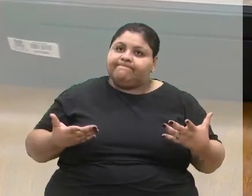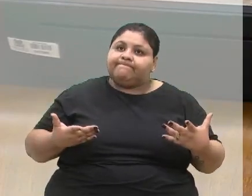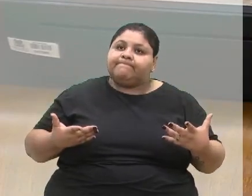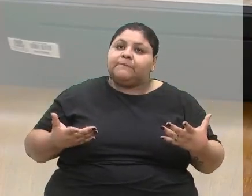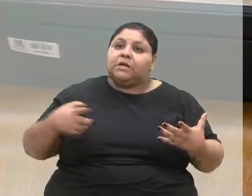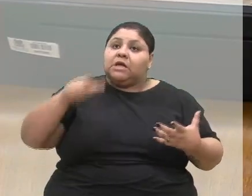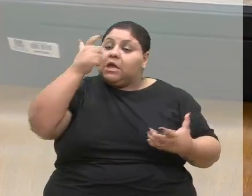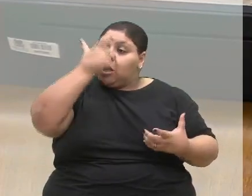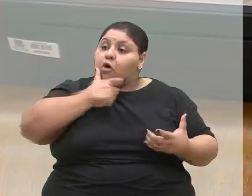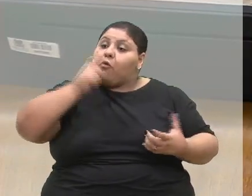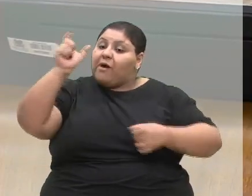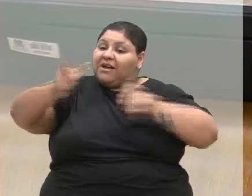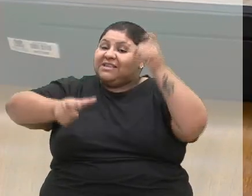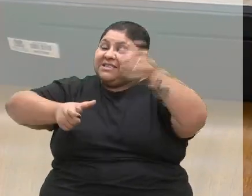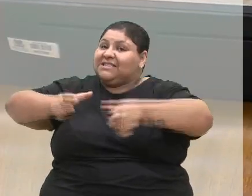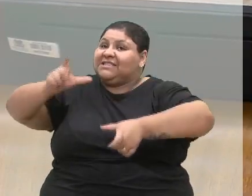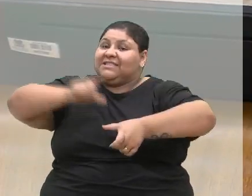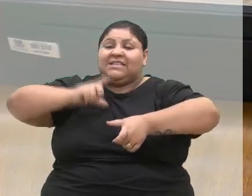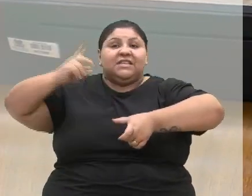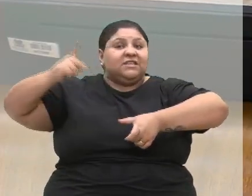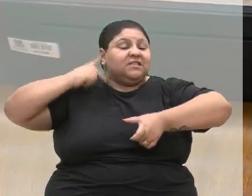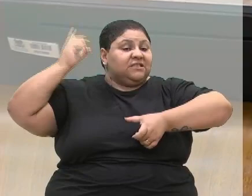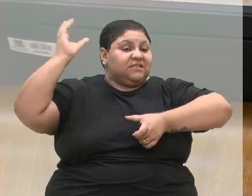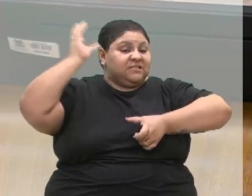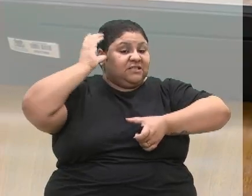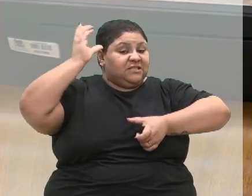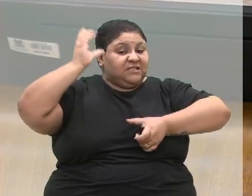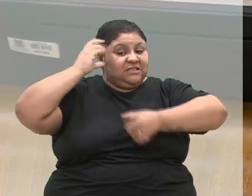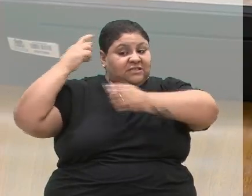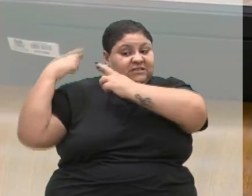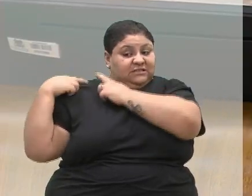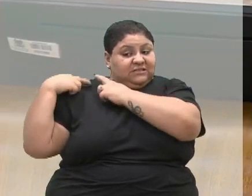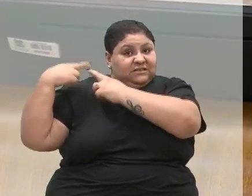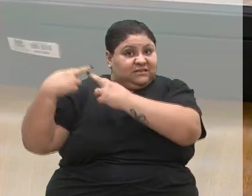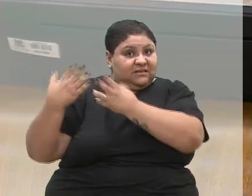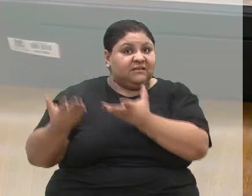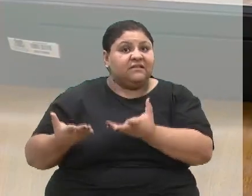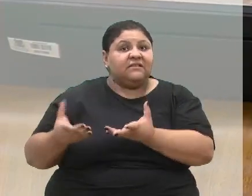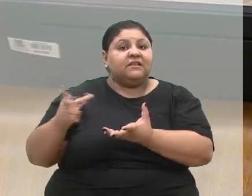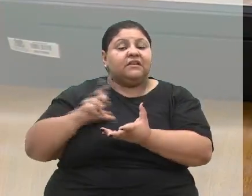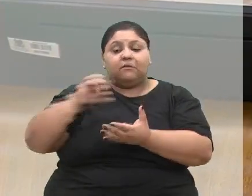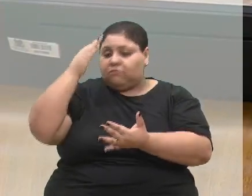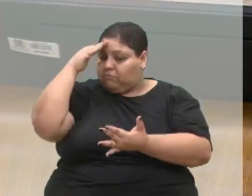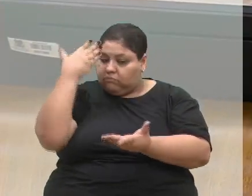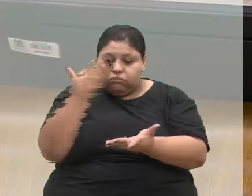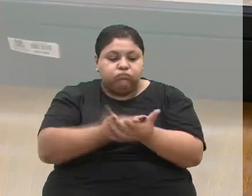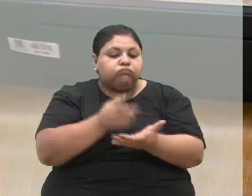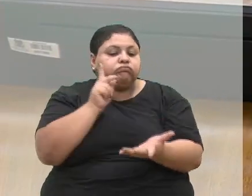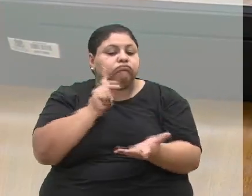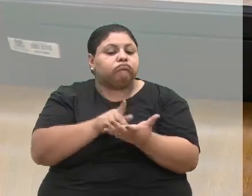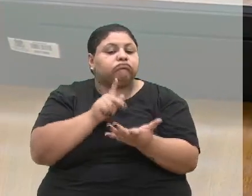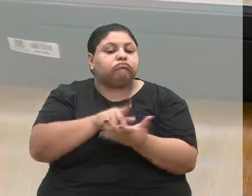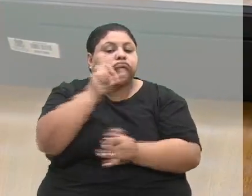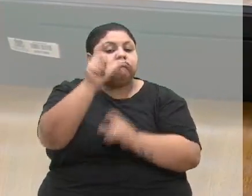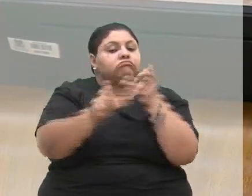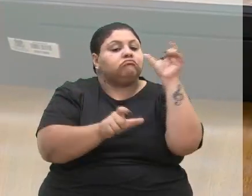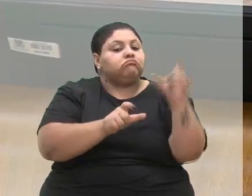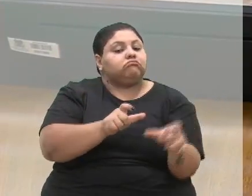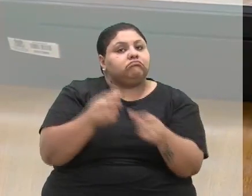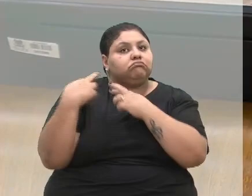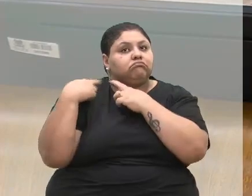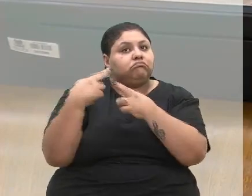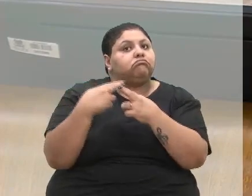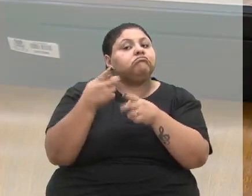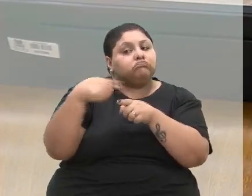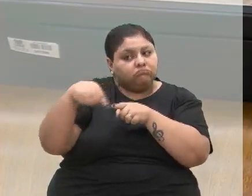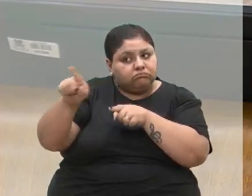pessoas têm que, vereador Cadório, ter responsabilidade, que eu tenho certeza absoluta que as pessoas com responsabilidade